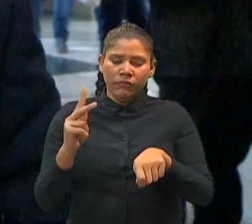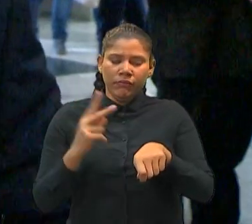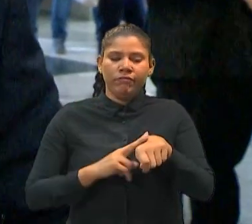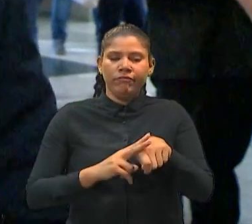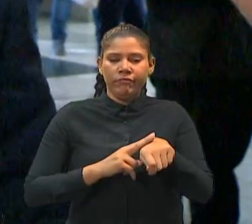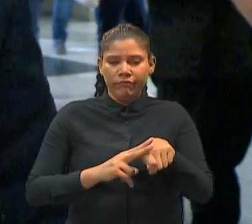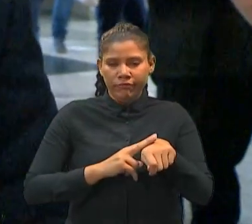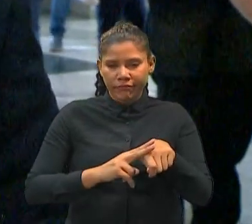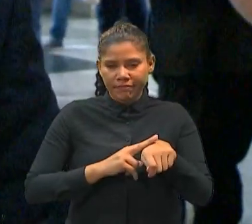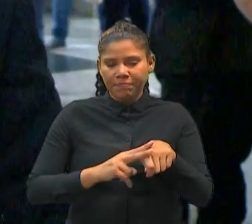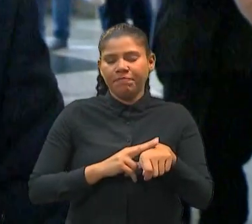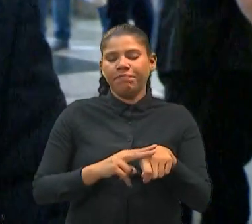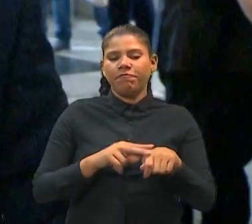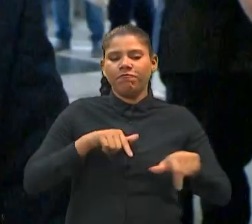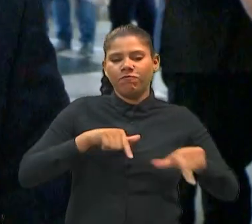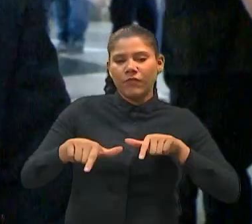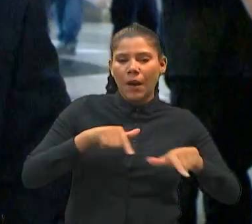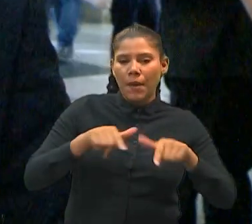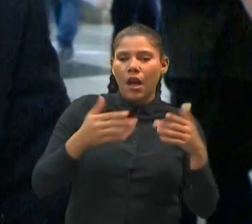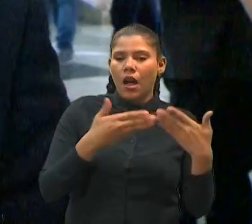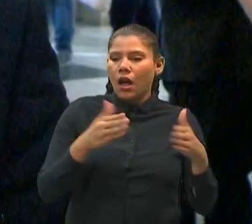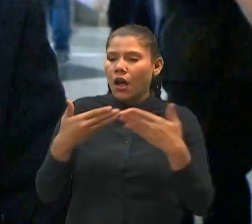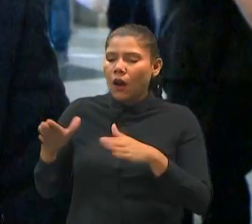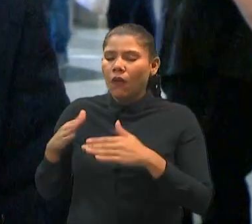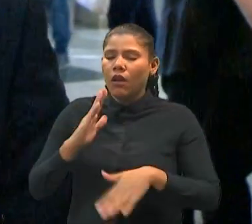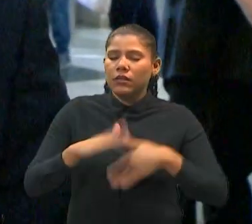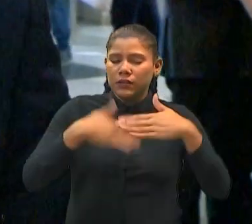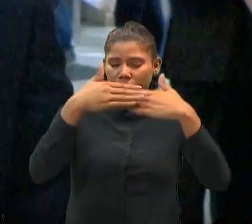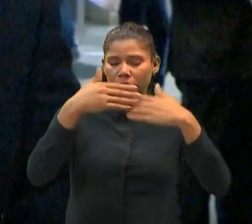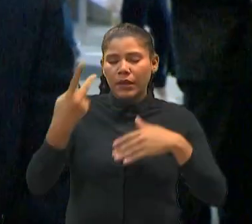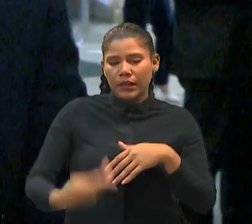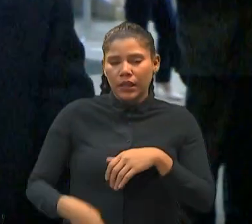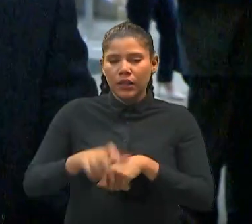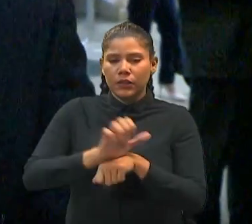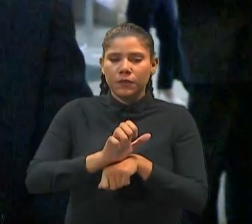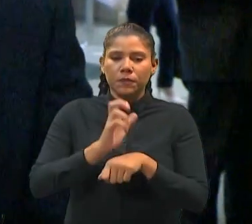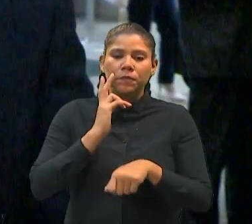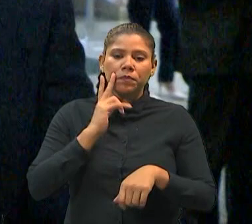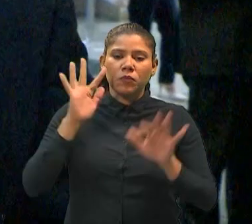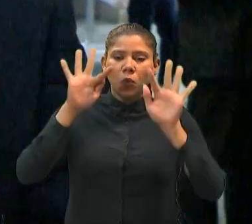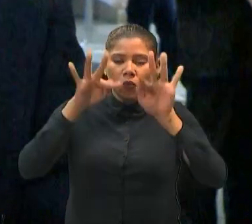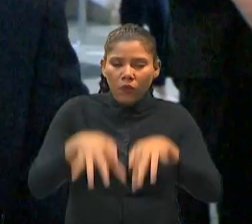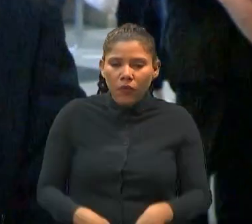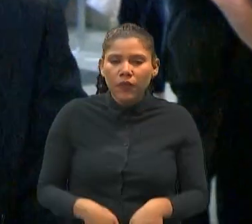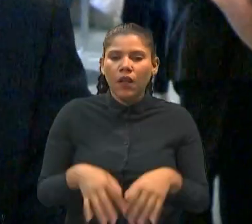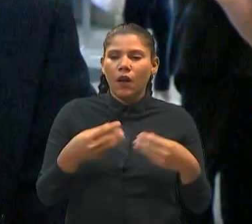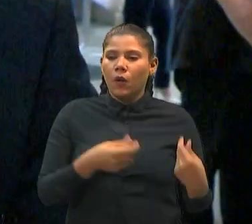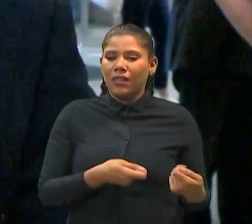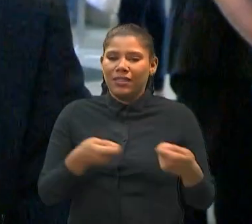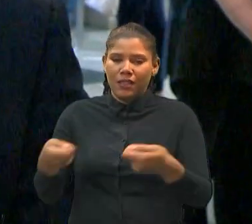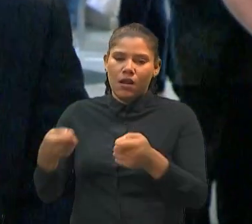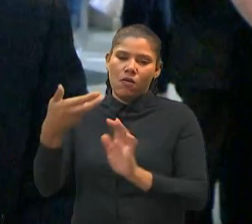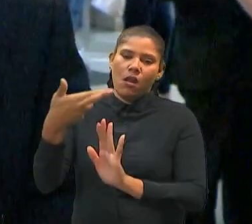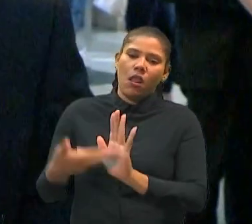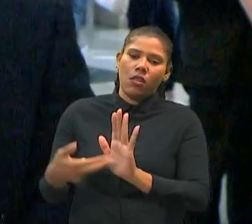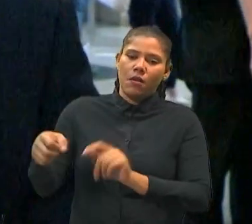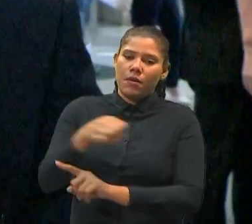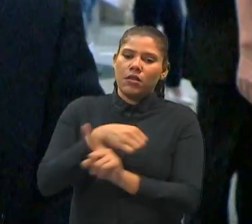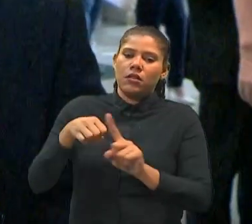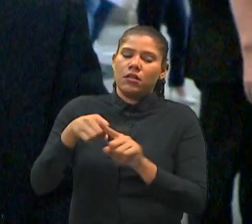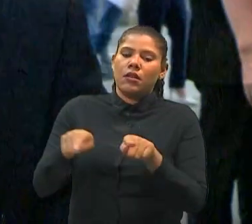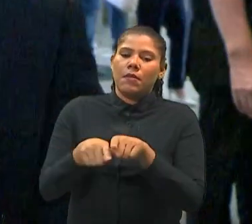geração de emprego renda pro povo cearense do nosso no nosso estado e ao final entregar esse relatório paraa sociedade e para o governo do